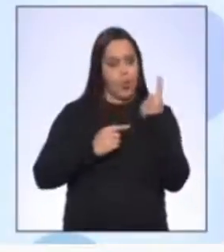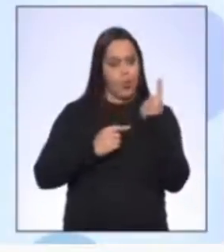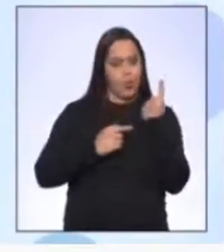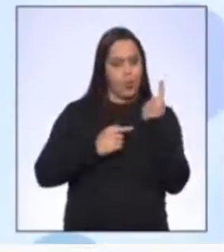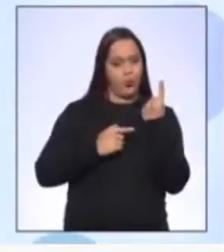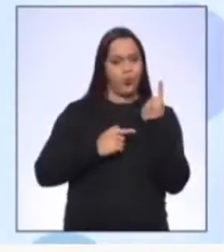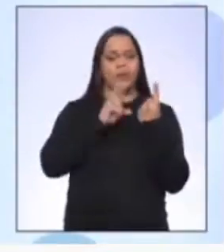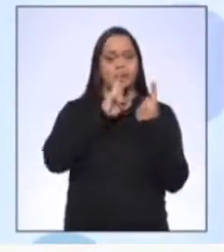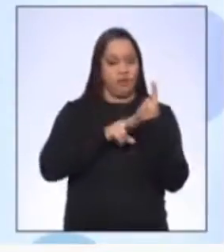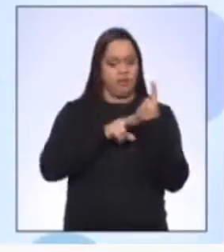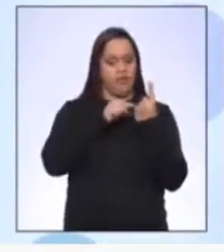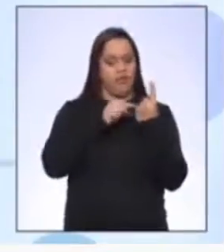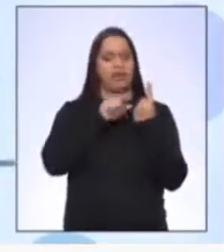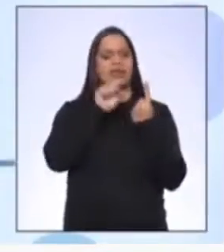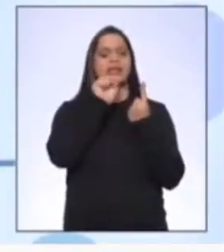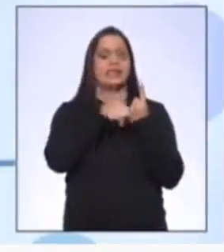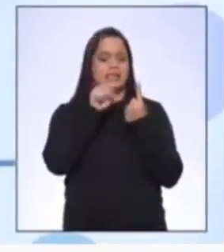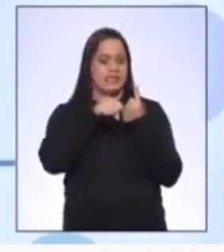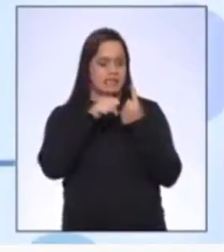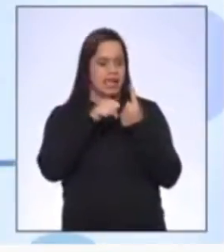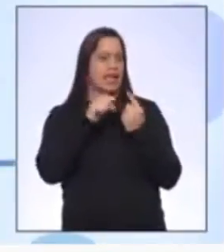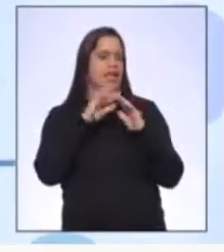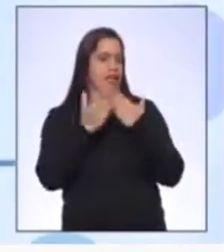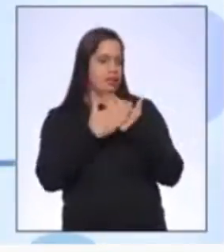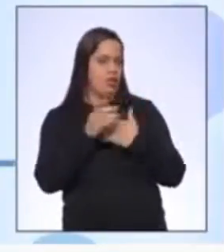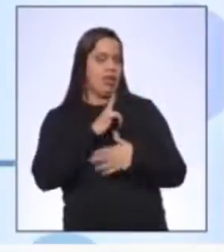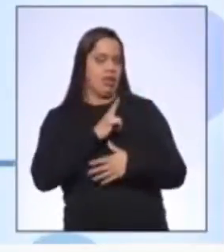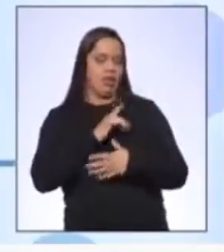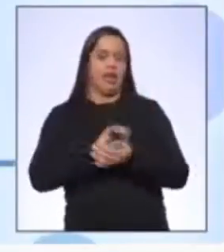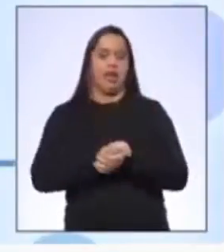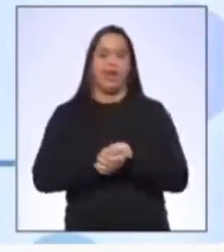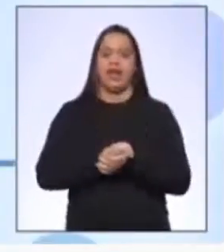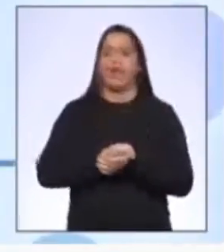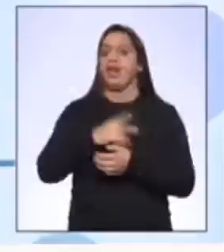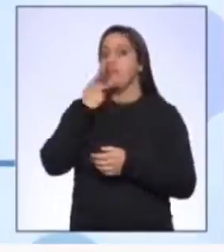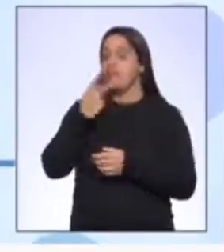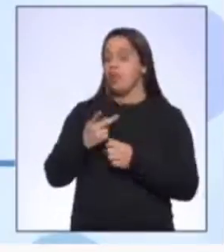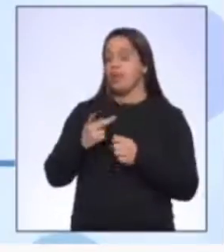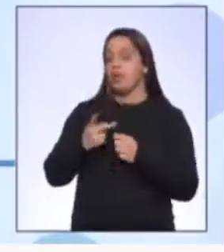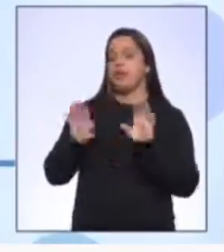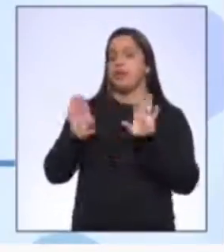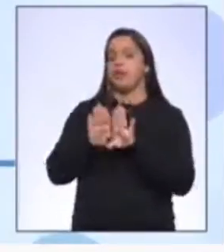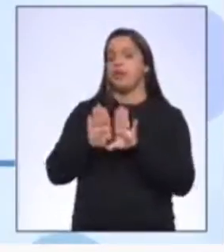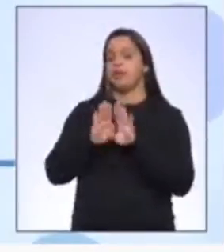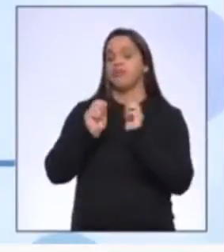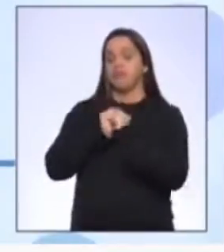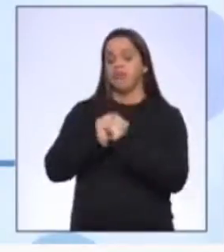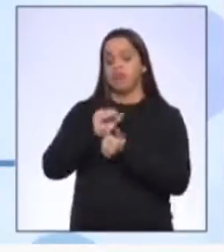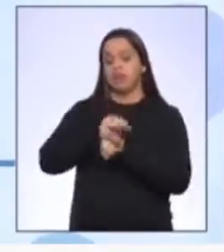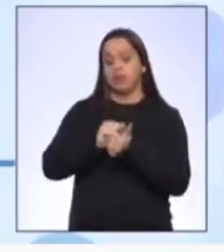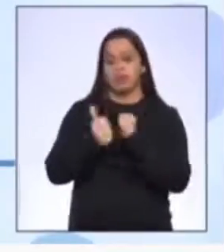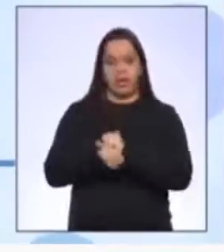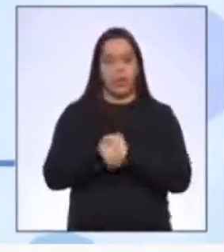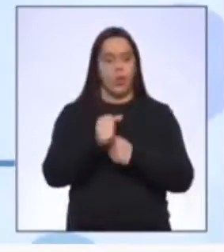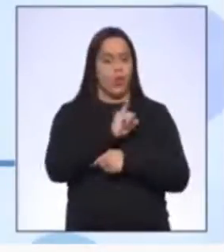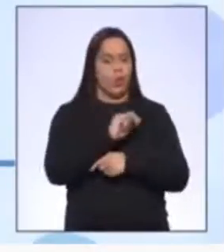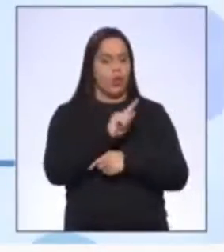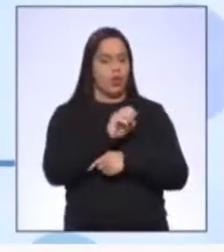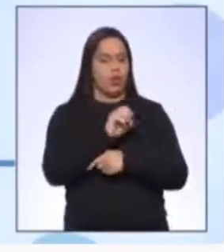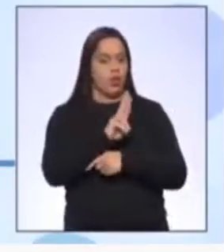então ela na escola dela tem e ela falou com adaptação e o igor